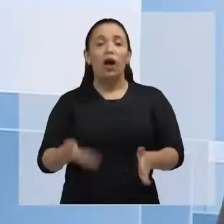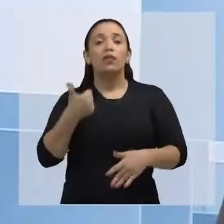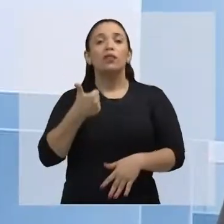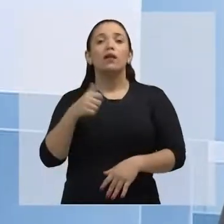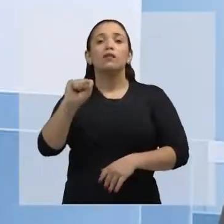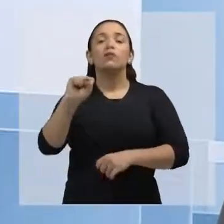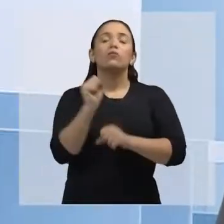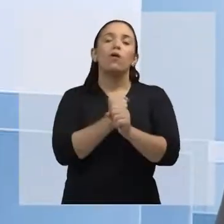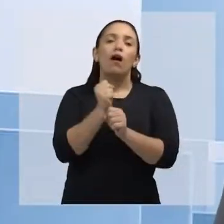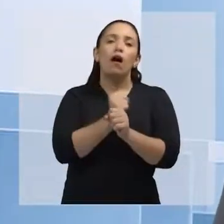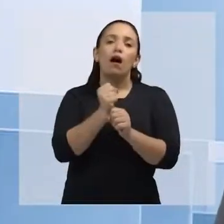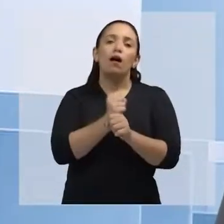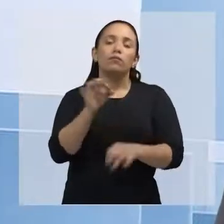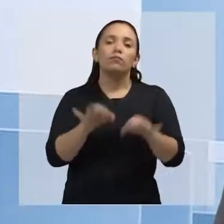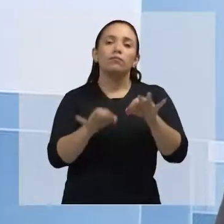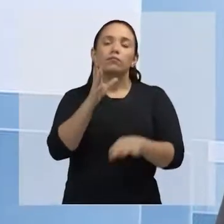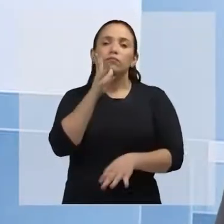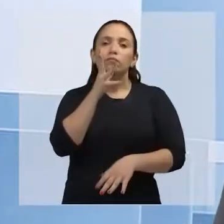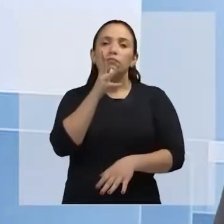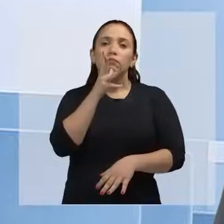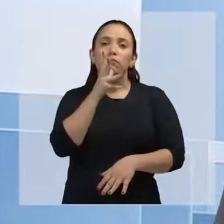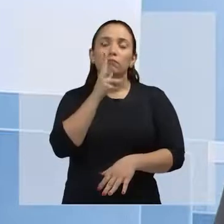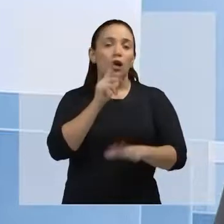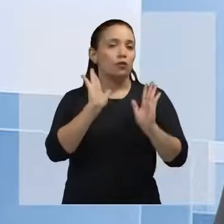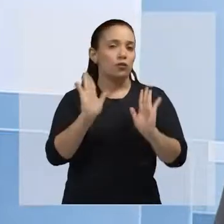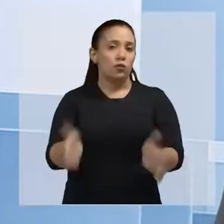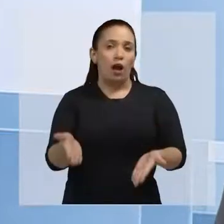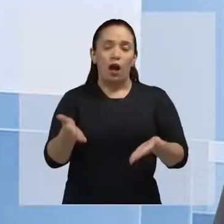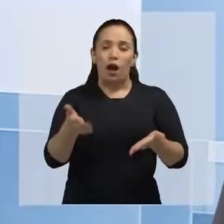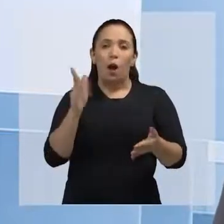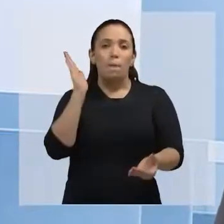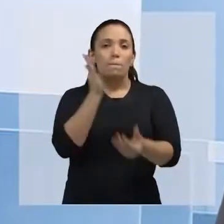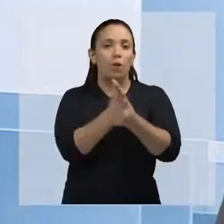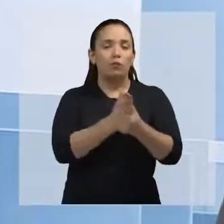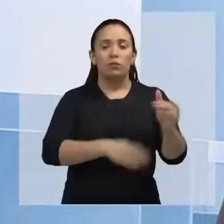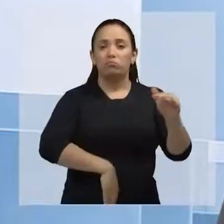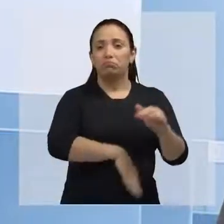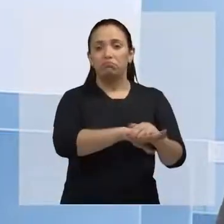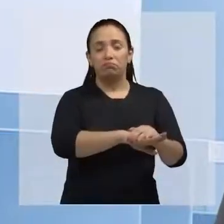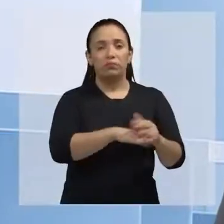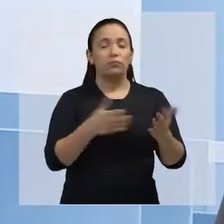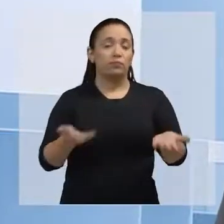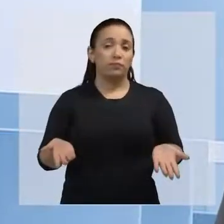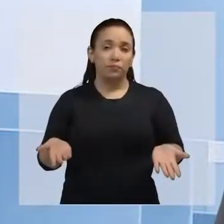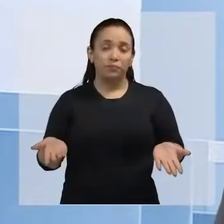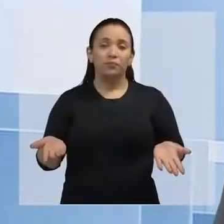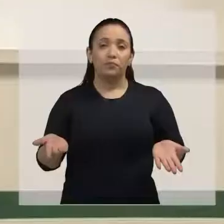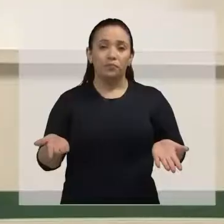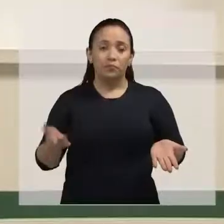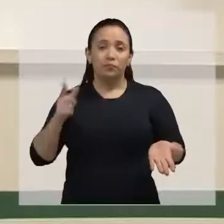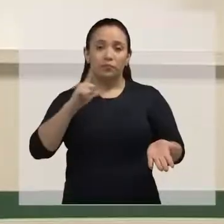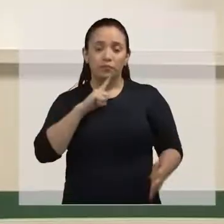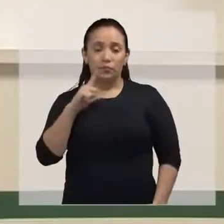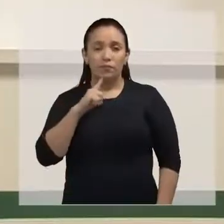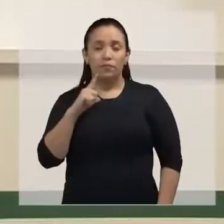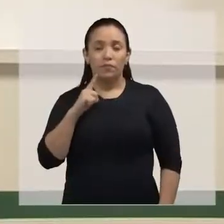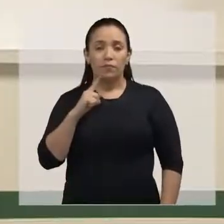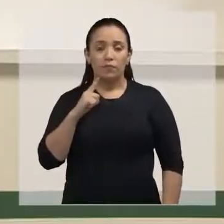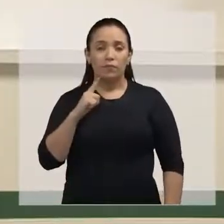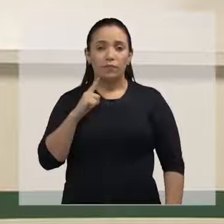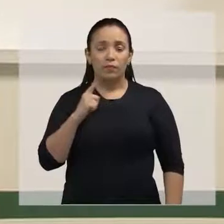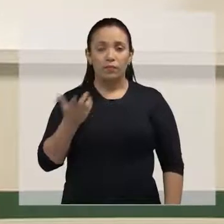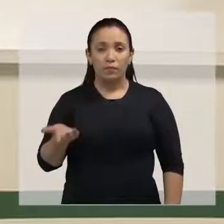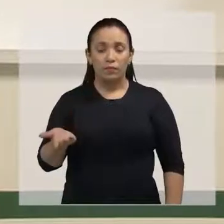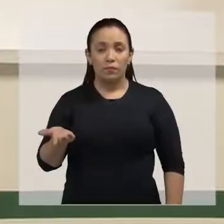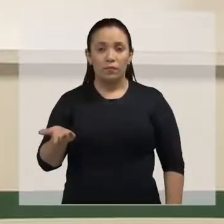com 18 anos de julgamento prescreveu o assassinato. Eduardo Azevedo, ex-governador. Eduardo está aí para ser